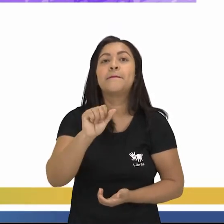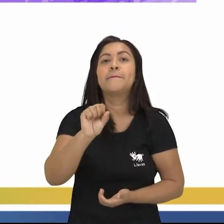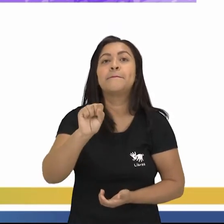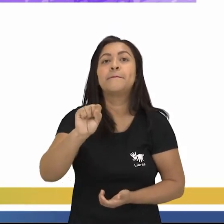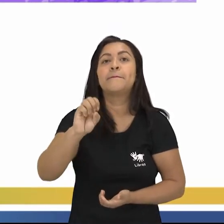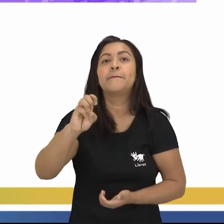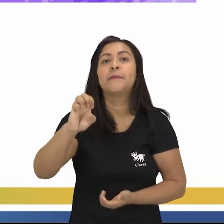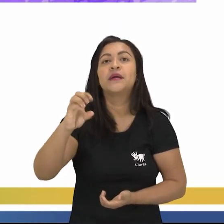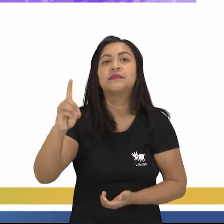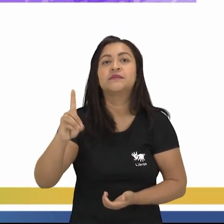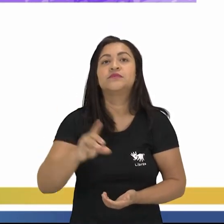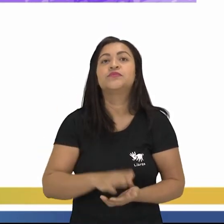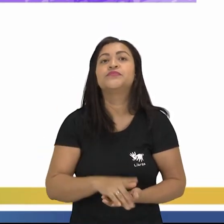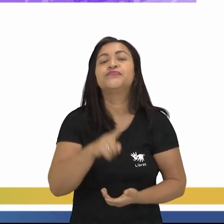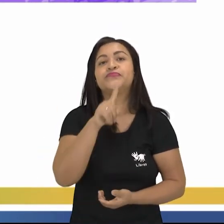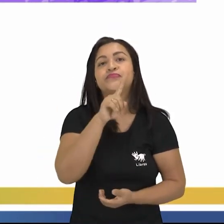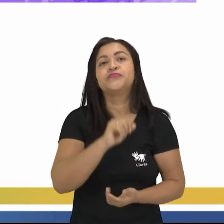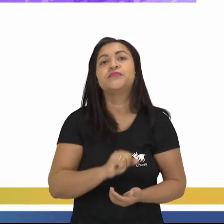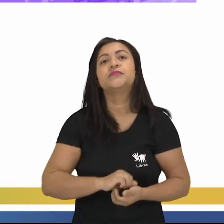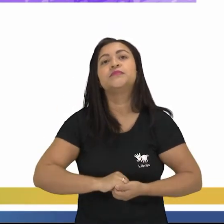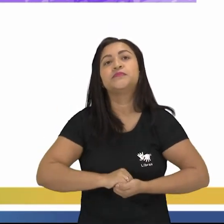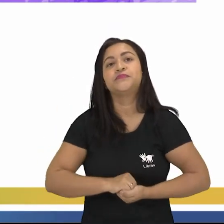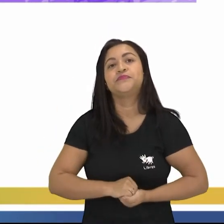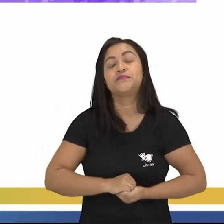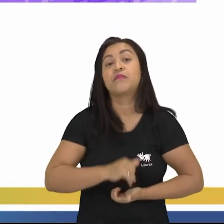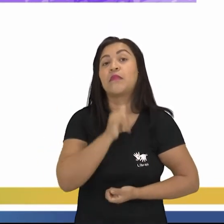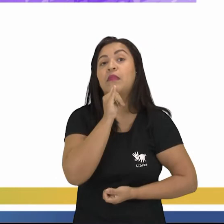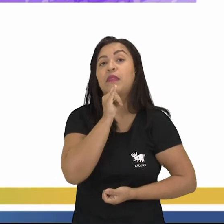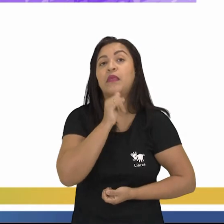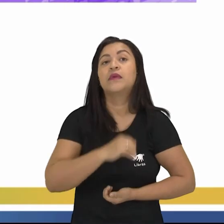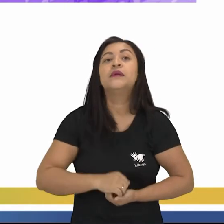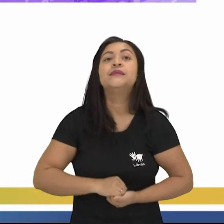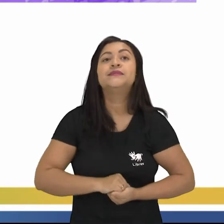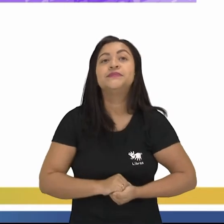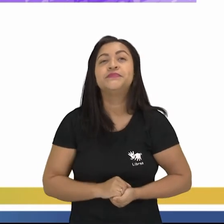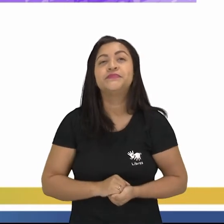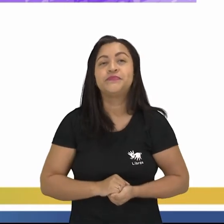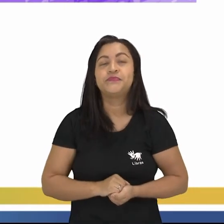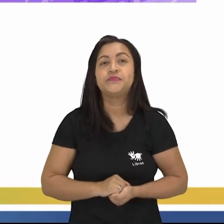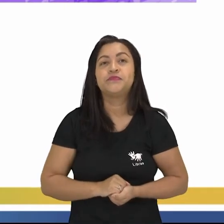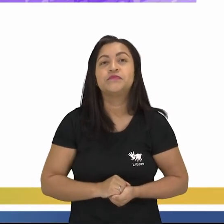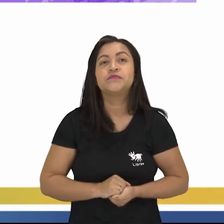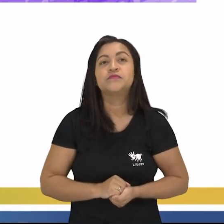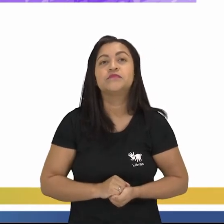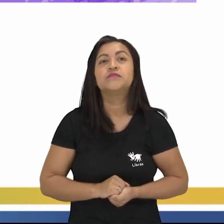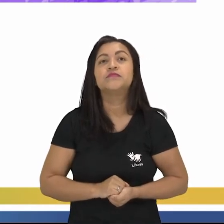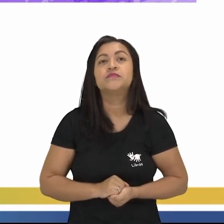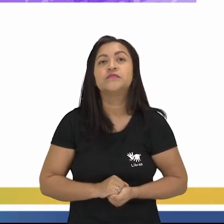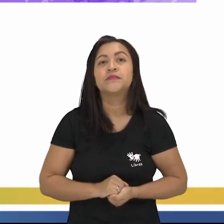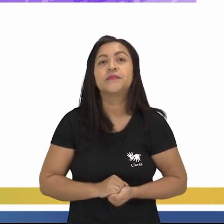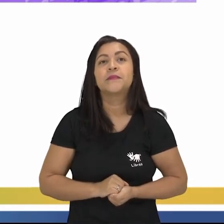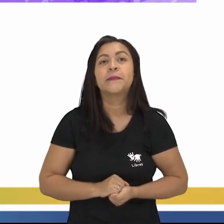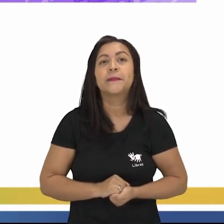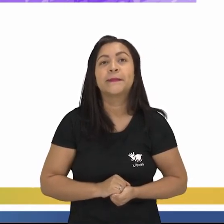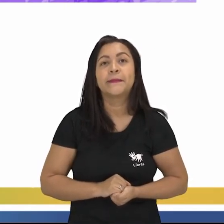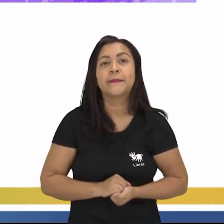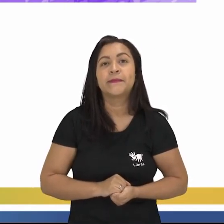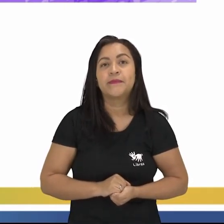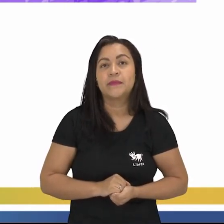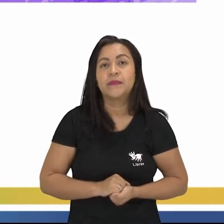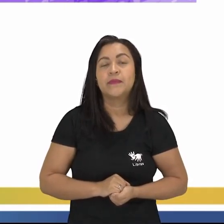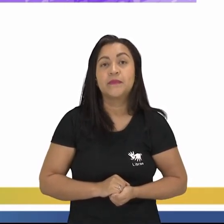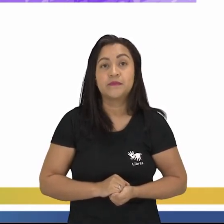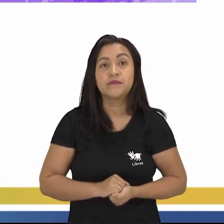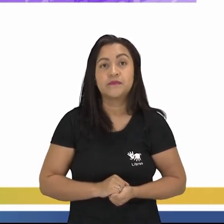do assunto no particípio. Exemplos. If she had studied, she would have passed